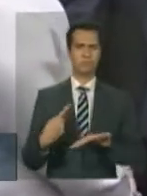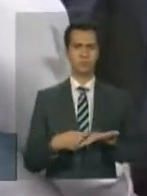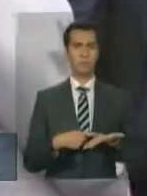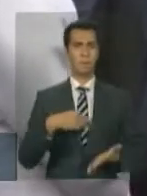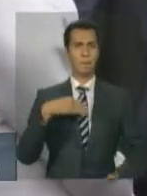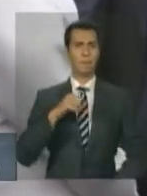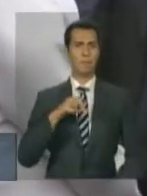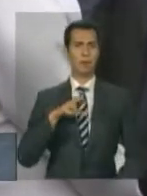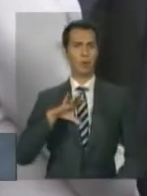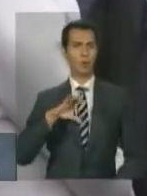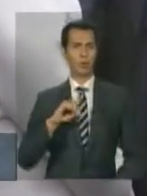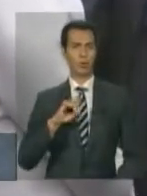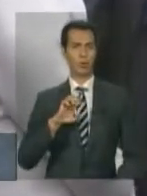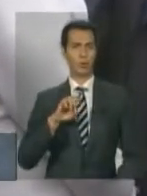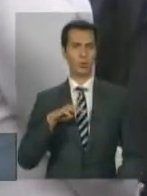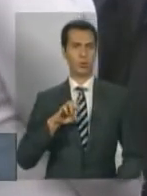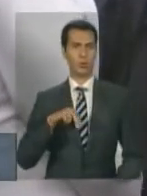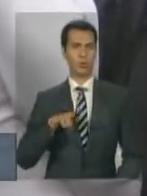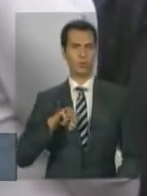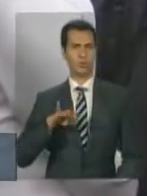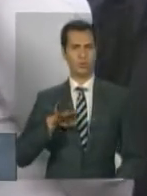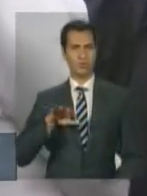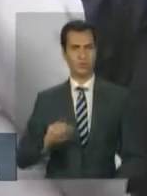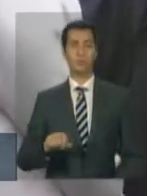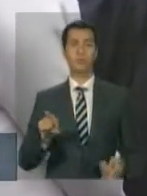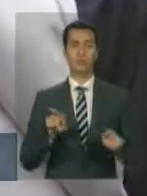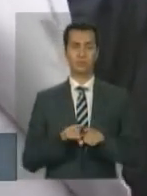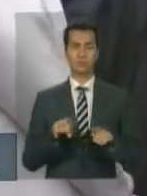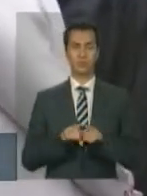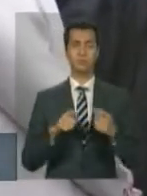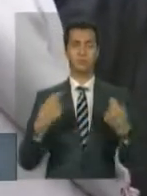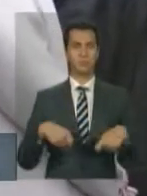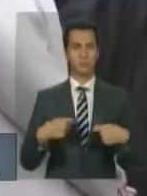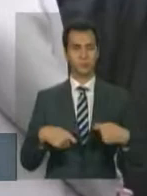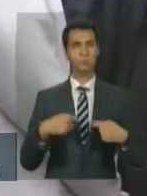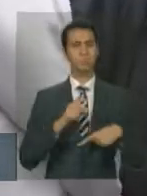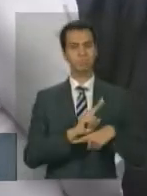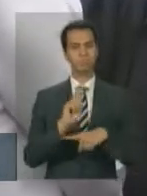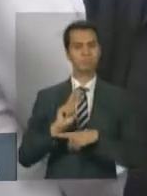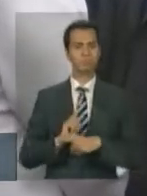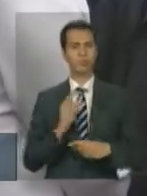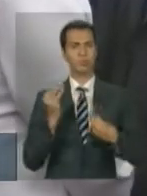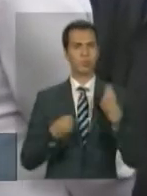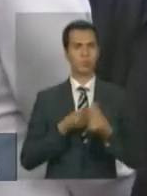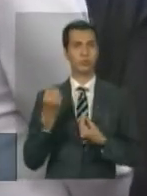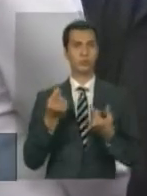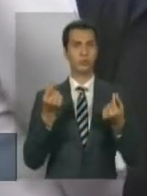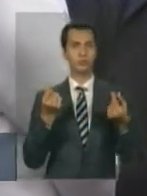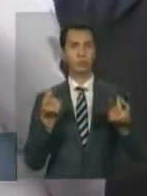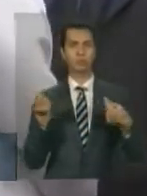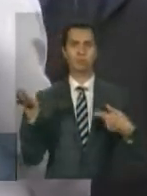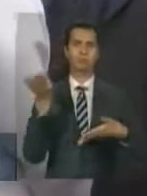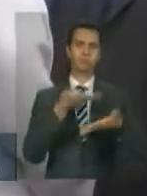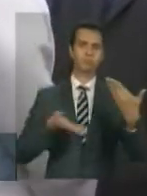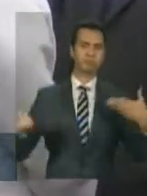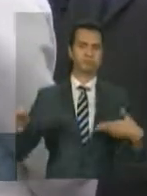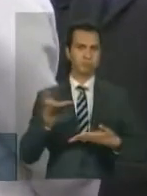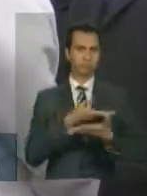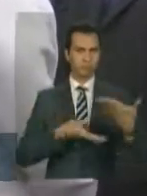regulação sobre as movimentações financeiras. Porque as